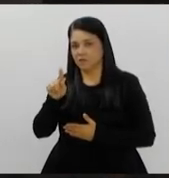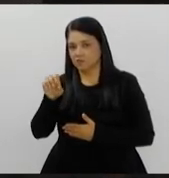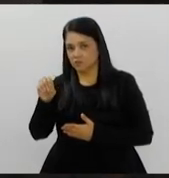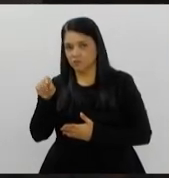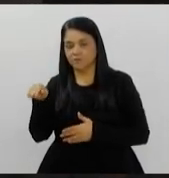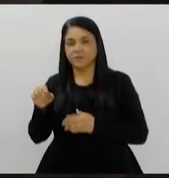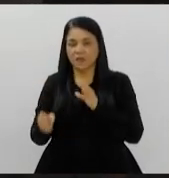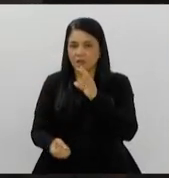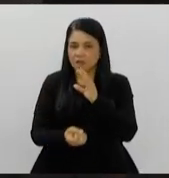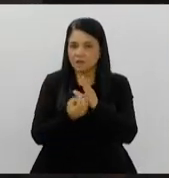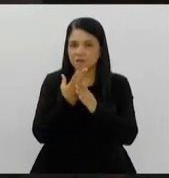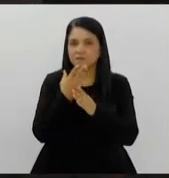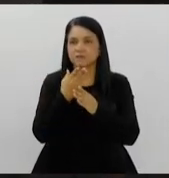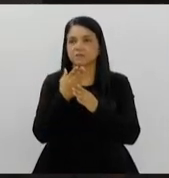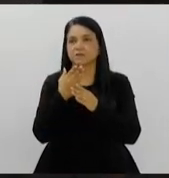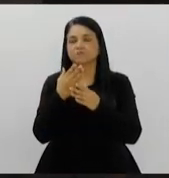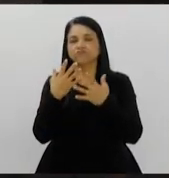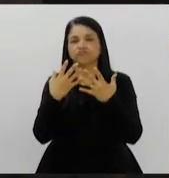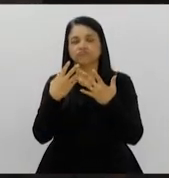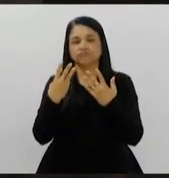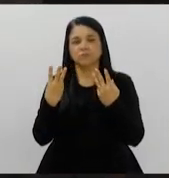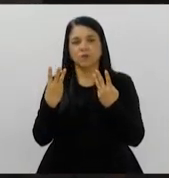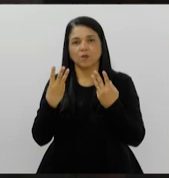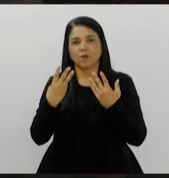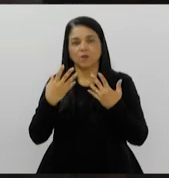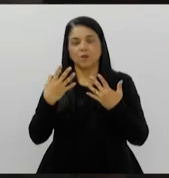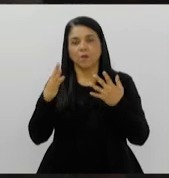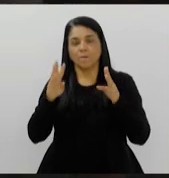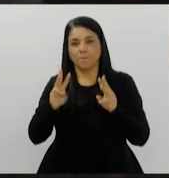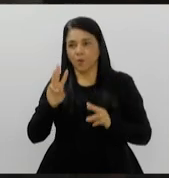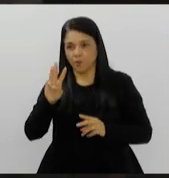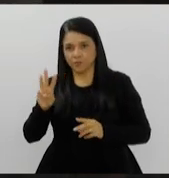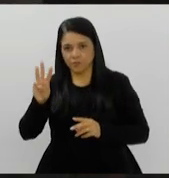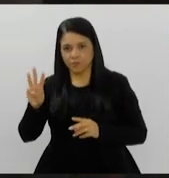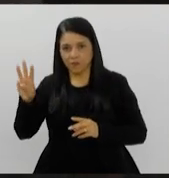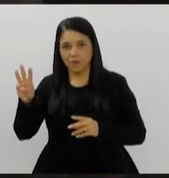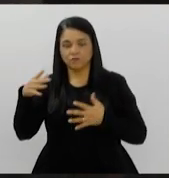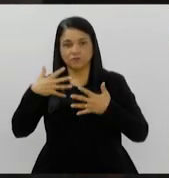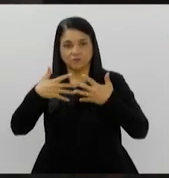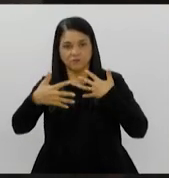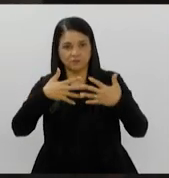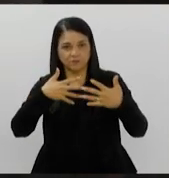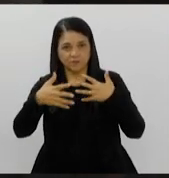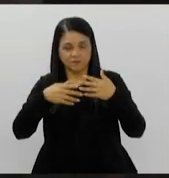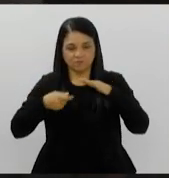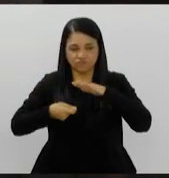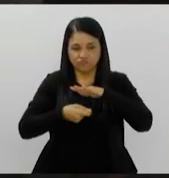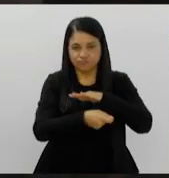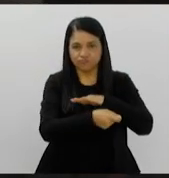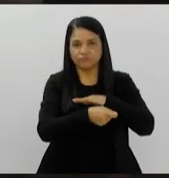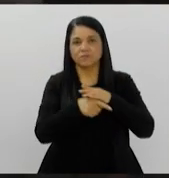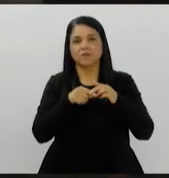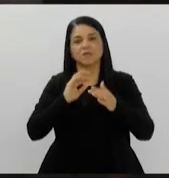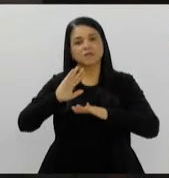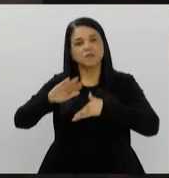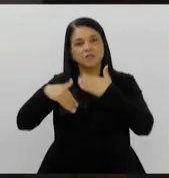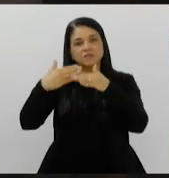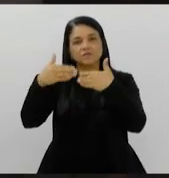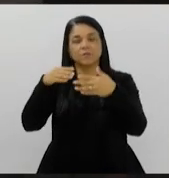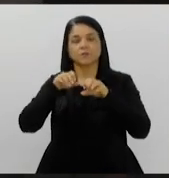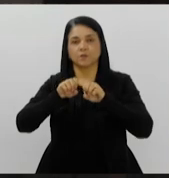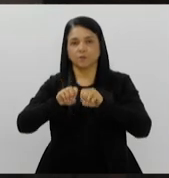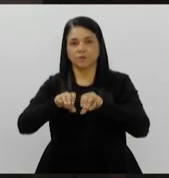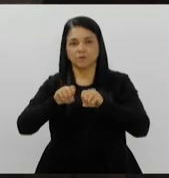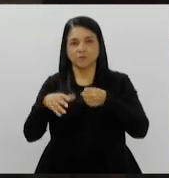sobre a criação do portal de transparência da aplicação dos recursos do Fundo de Manutenção e de Desenvolvimento da